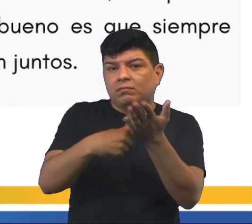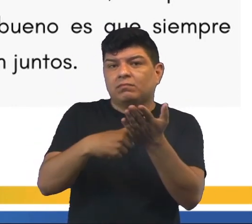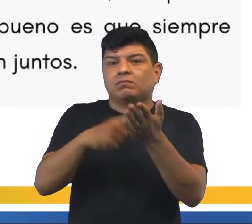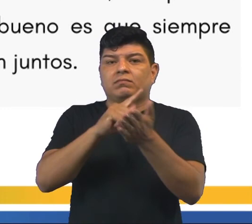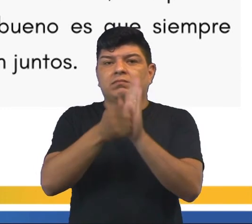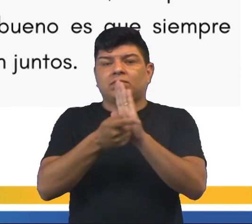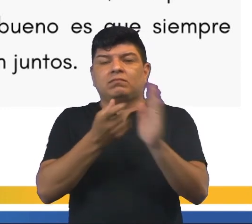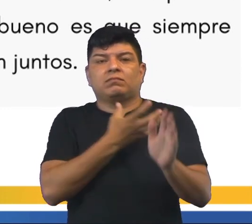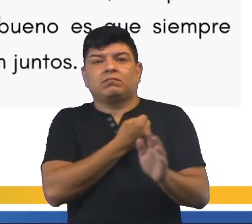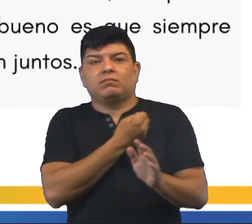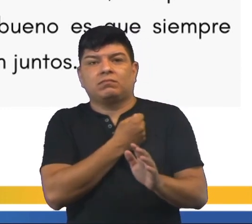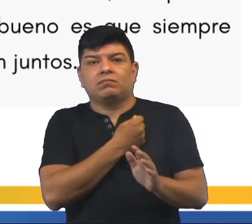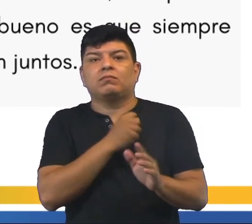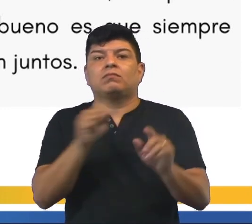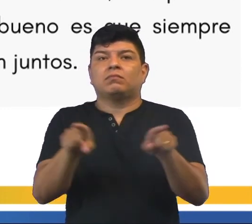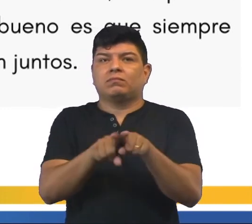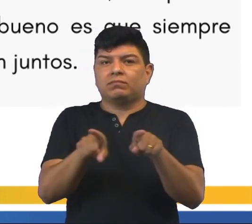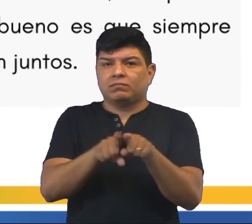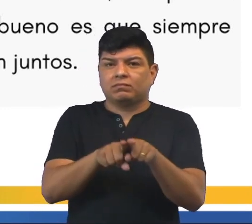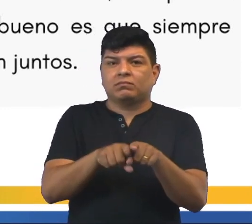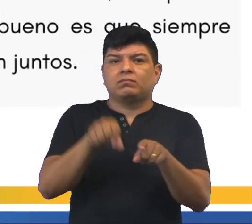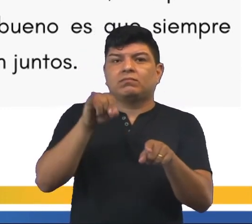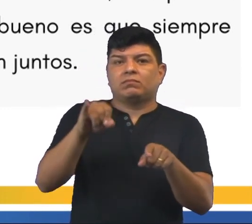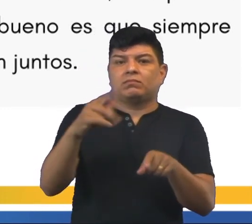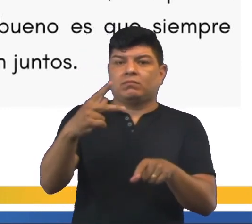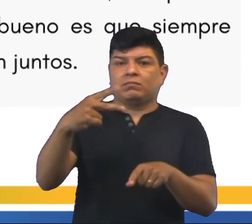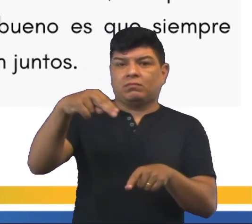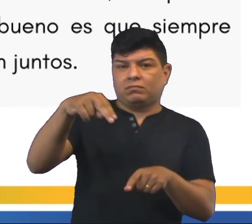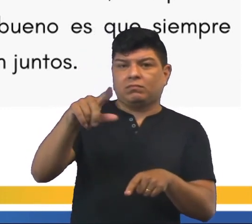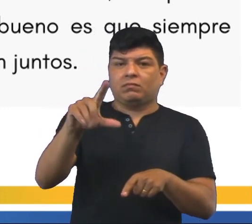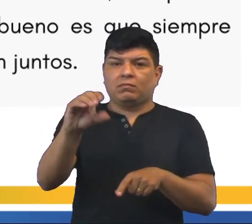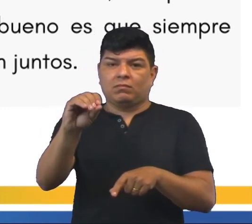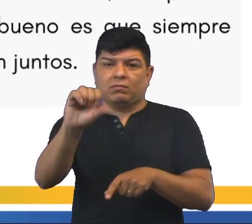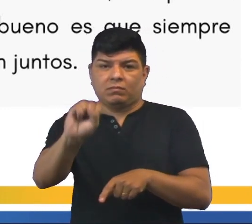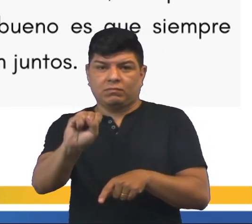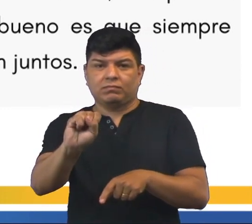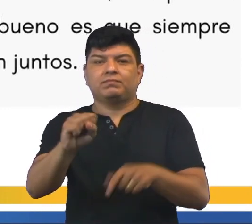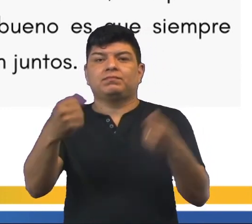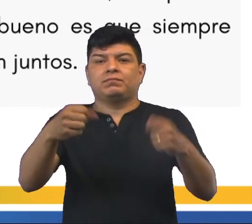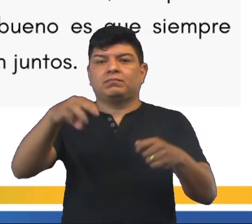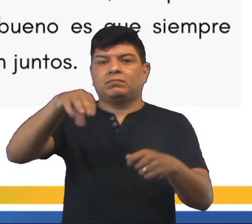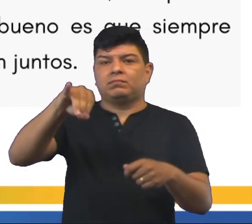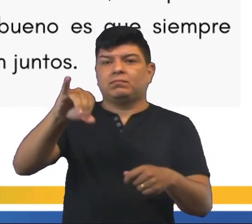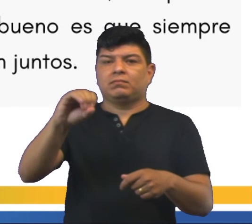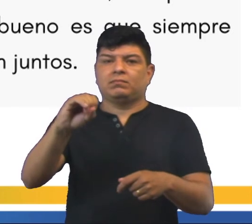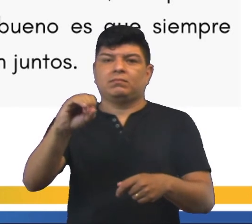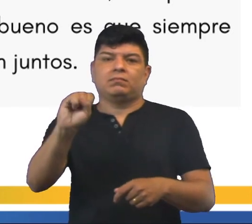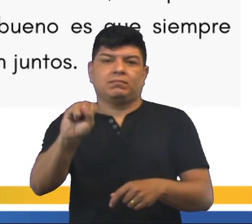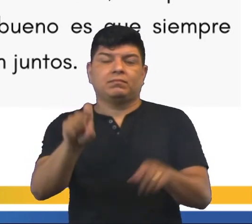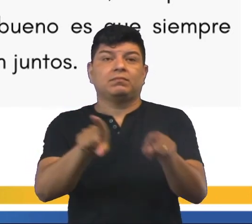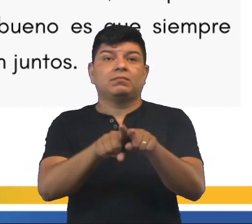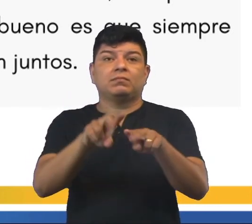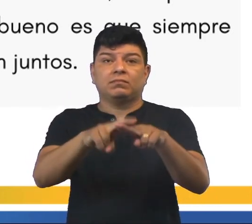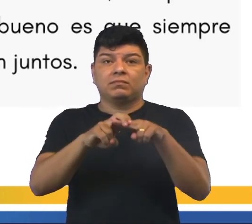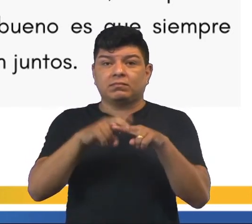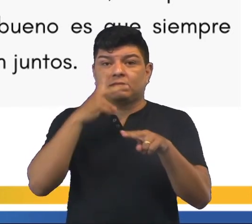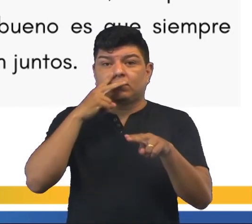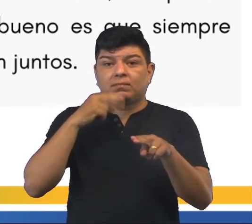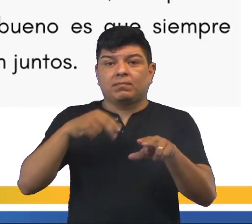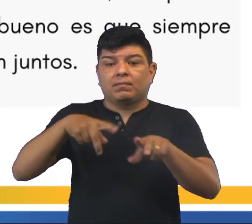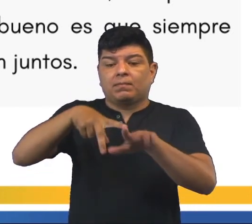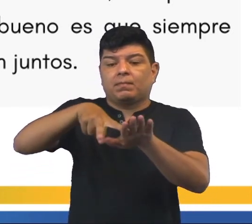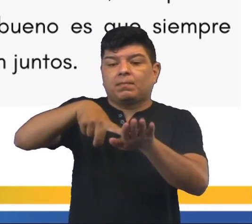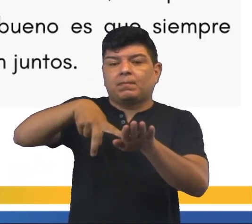grau, né? Então, se ali o pronome é los, então tem que ser meus, né? Porque é mais de uma coisa. Olha só, esquiar é uma